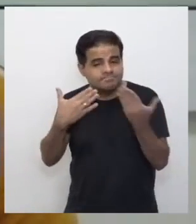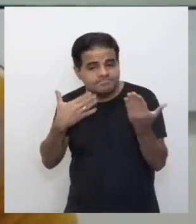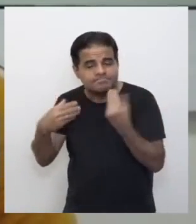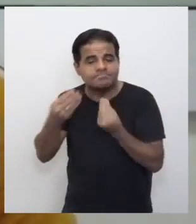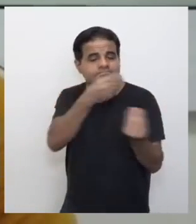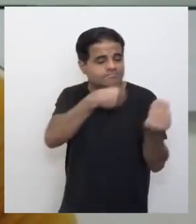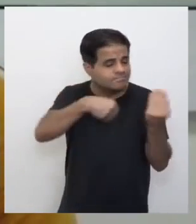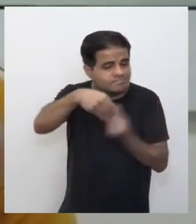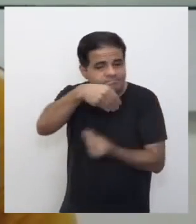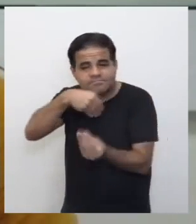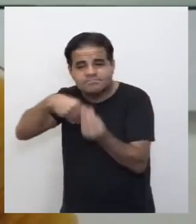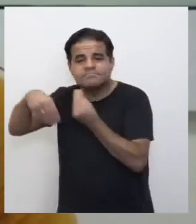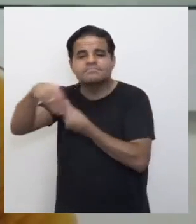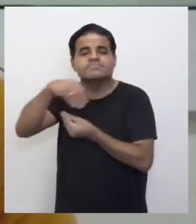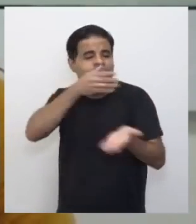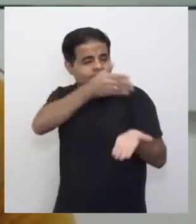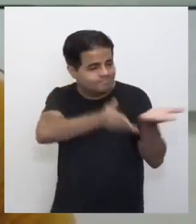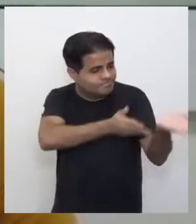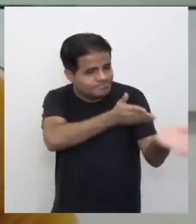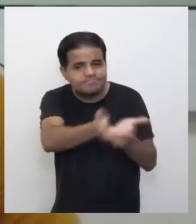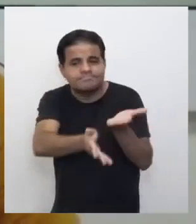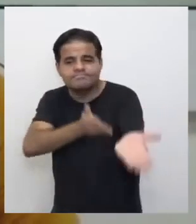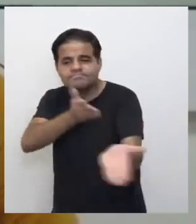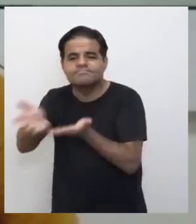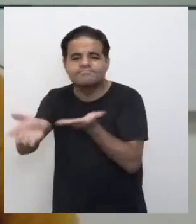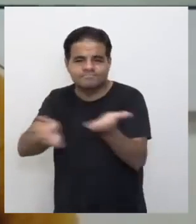conversam, também lidam,